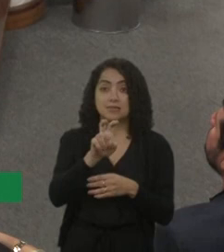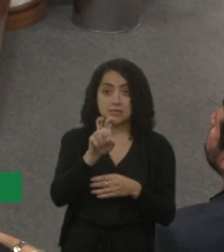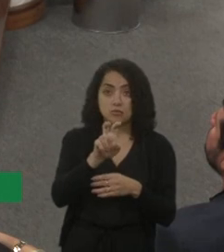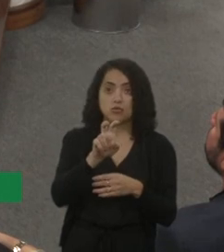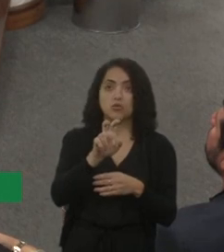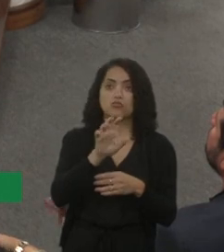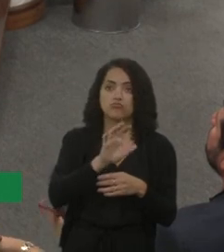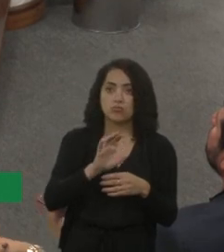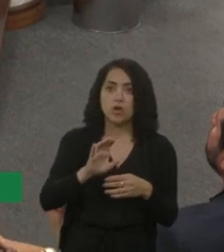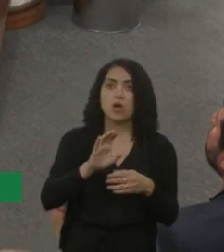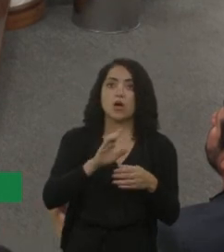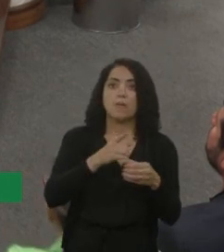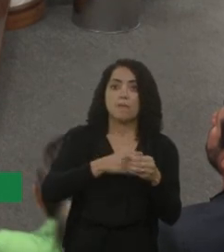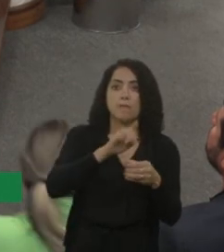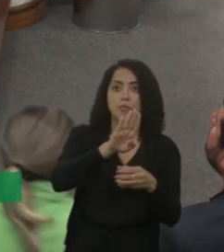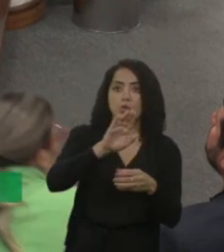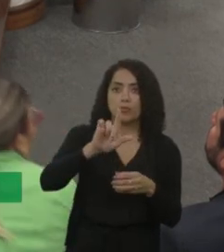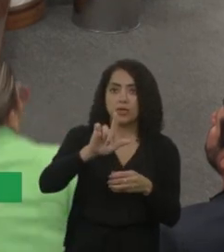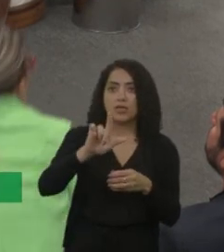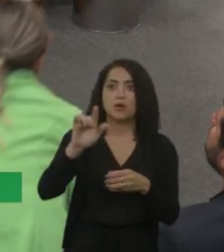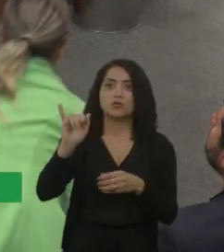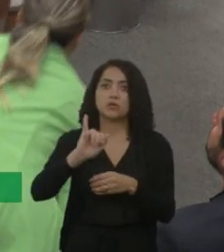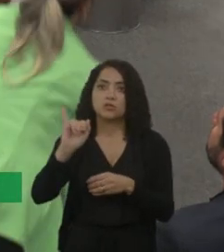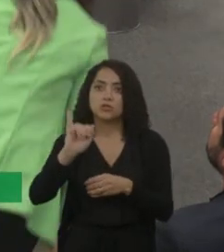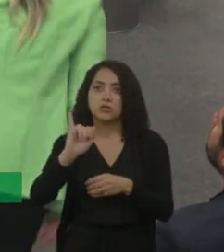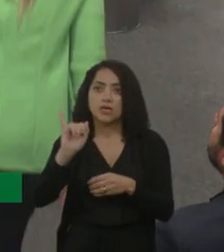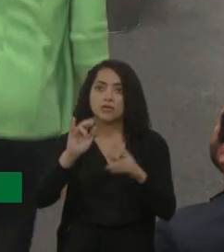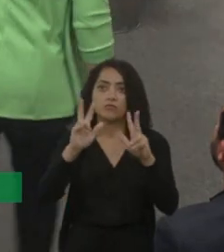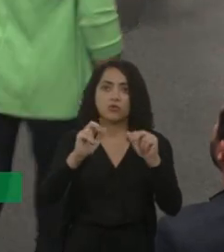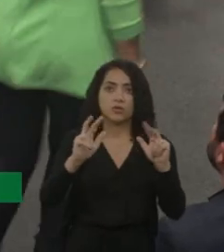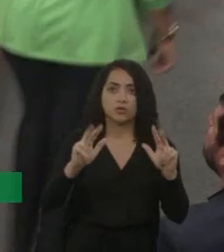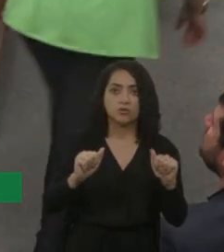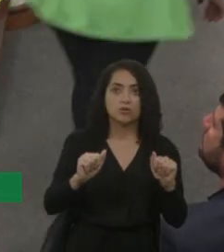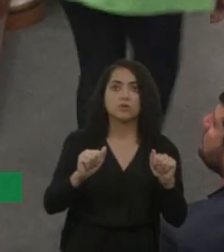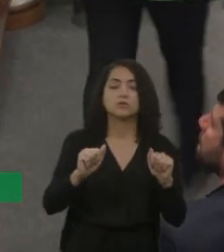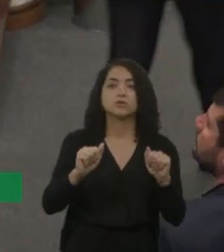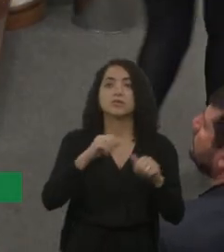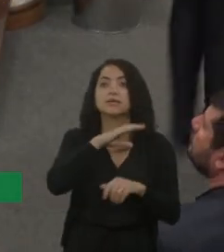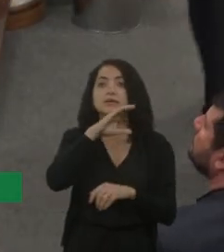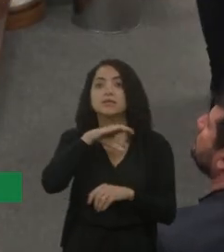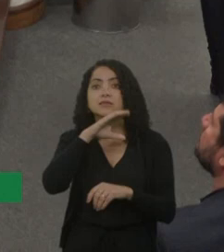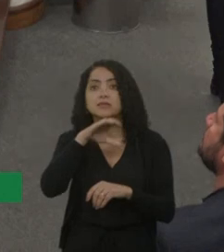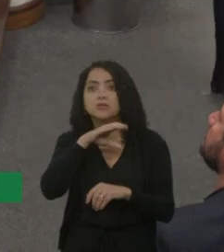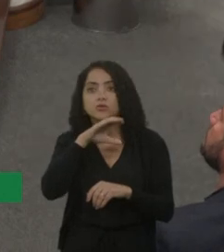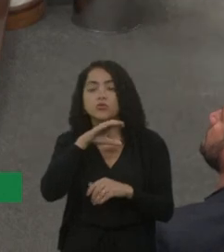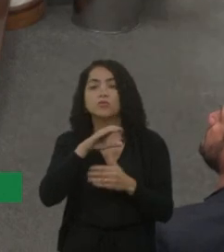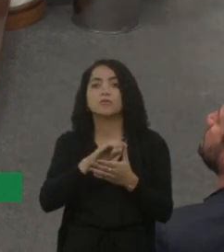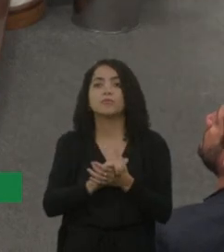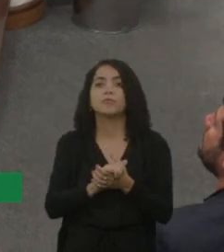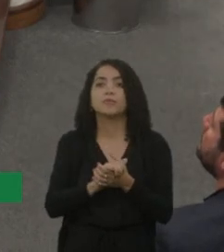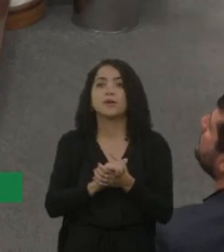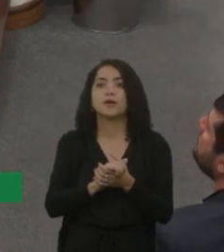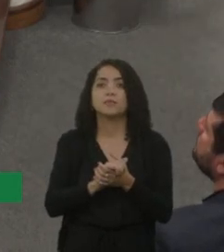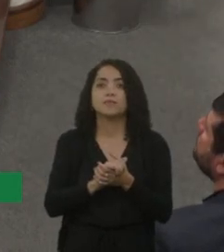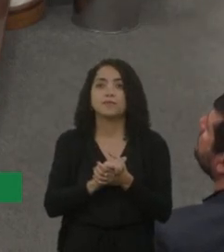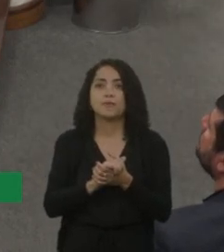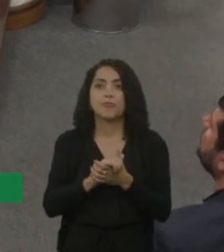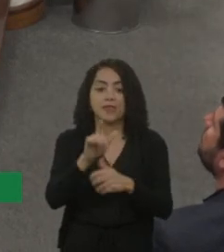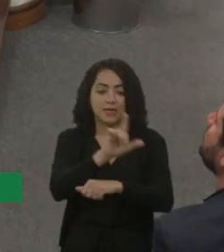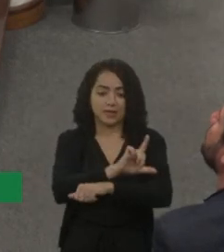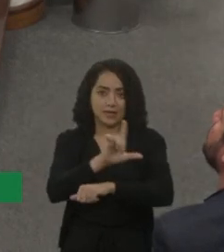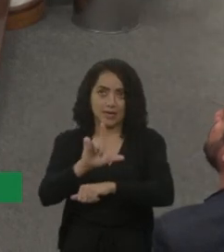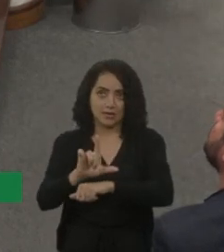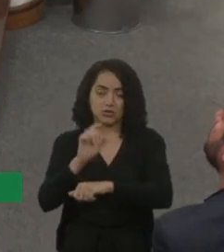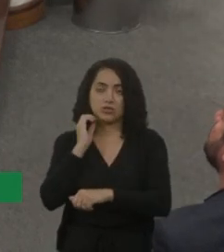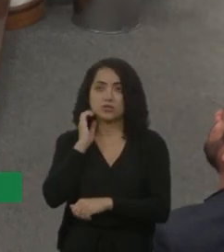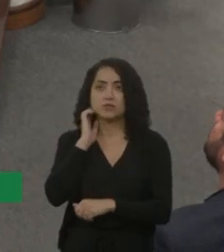Itajaí, Florianópolis, Criciúma e Lages. Então, a gente ainda tem um vazio muito grande. Ontem tive uma notícia excelente,